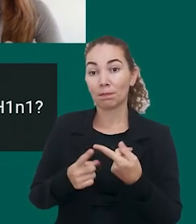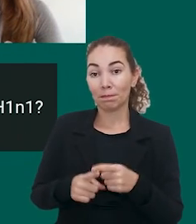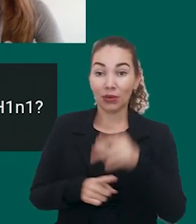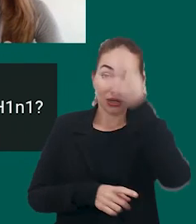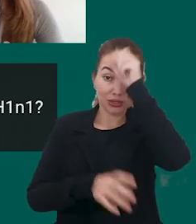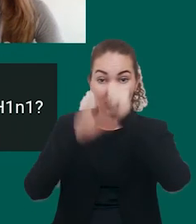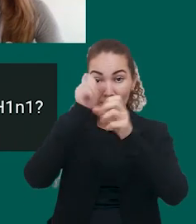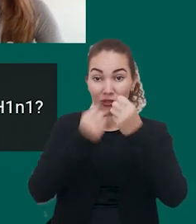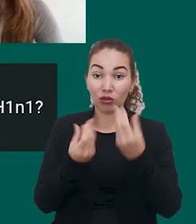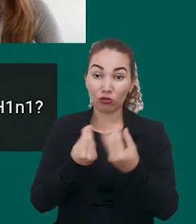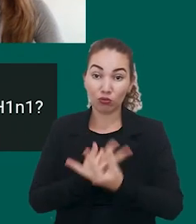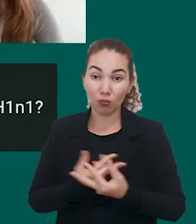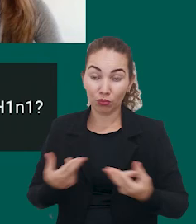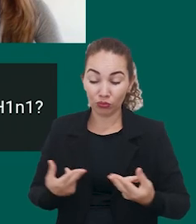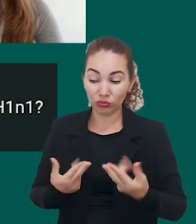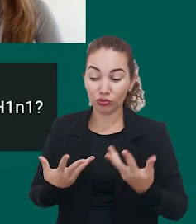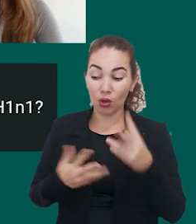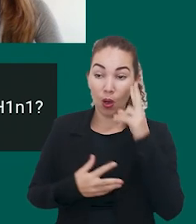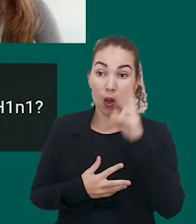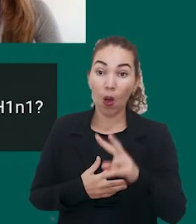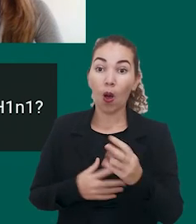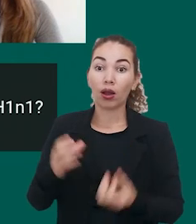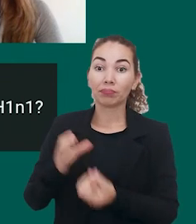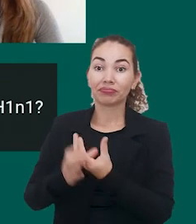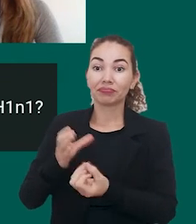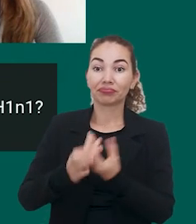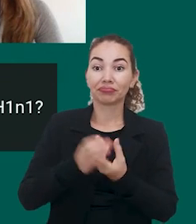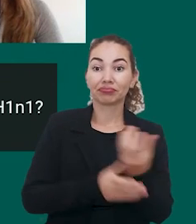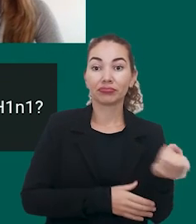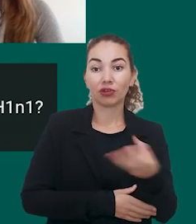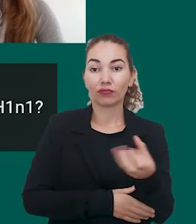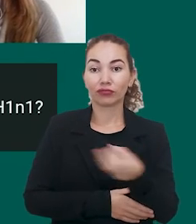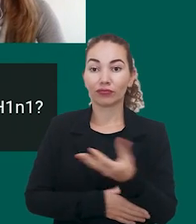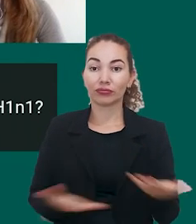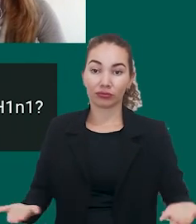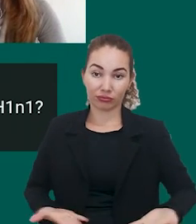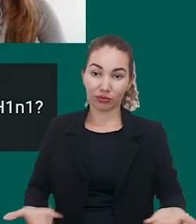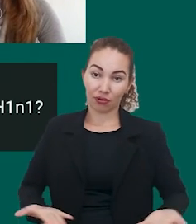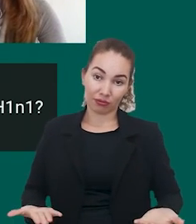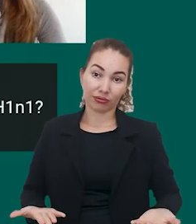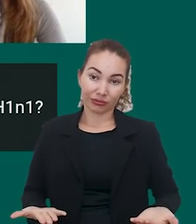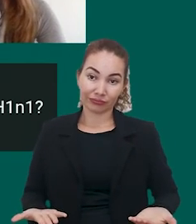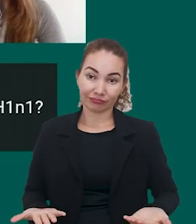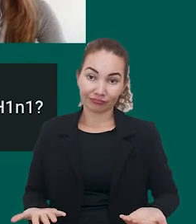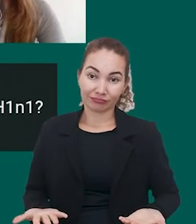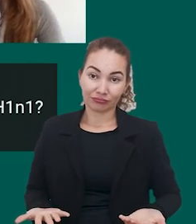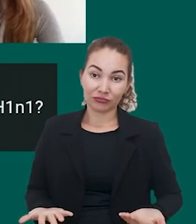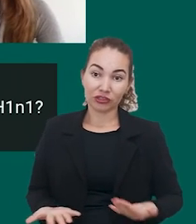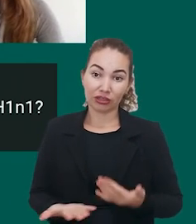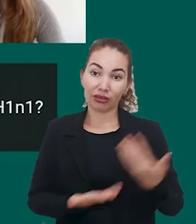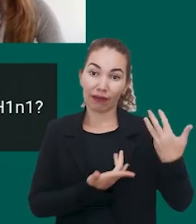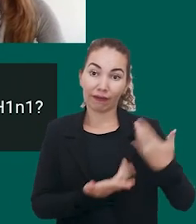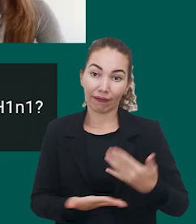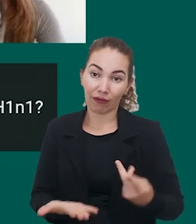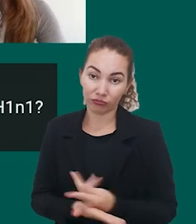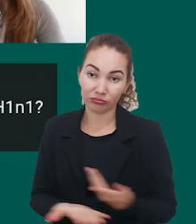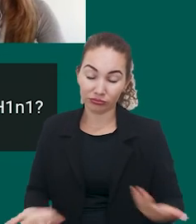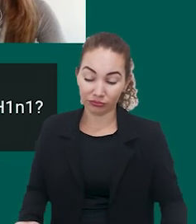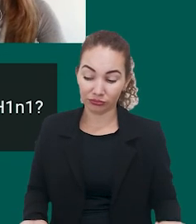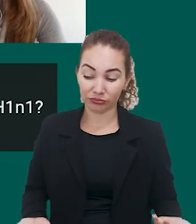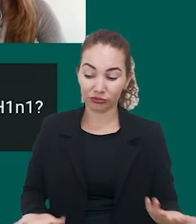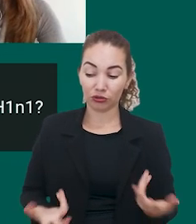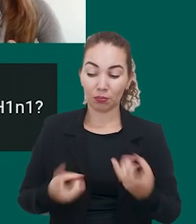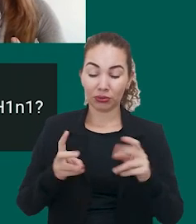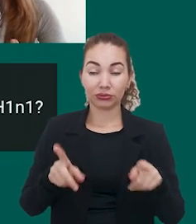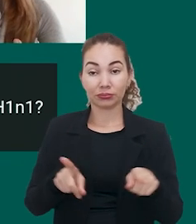aprendendo muita coisa, né? Olha o tanto de variante que a gente está sofrendo agora, a gente achava que agora, março de 2021, estaria livre dessa doença, né, e a gente, na